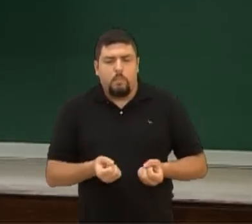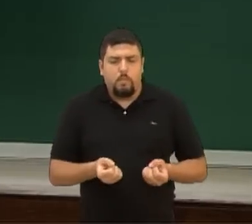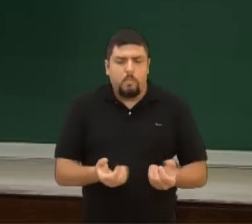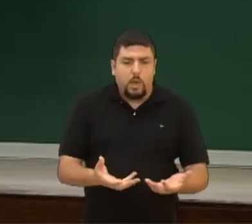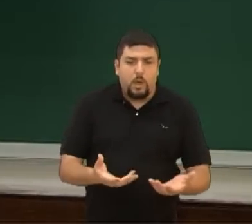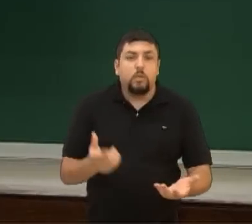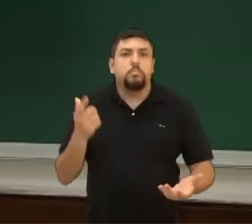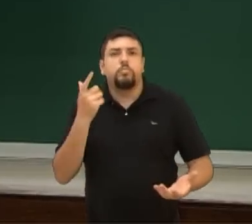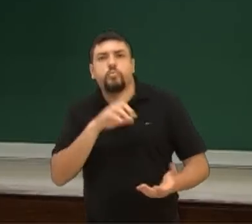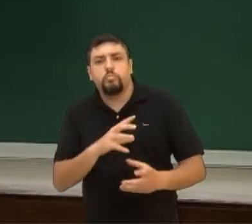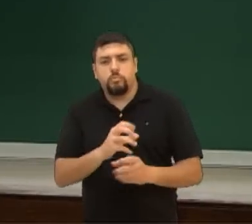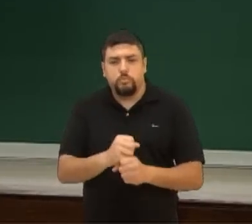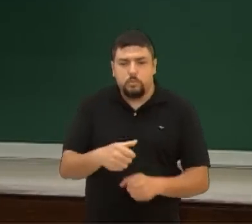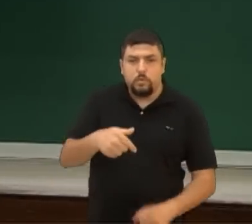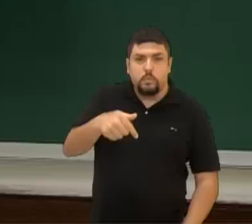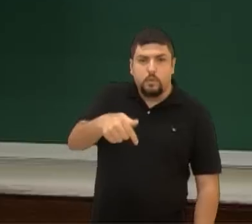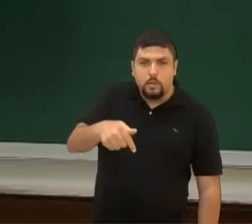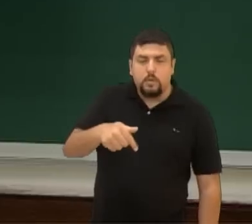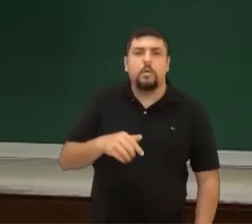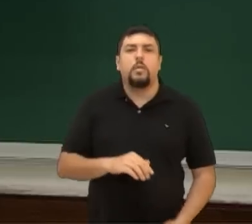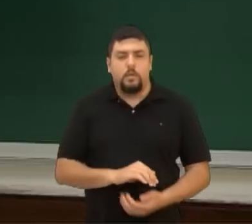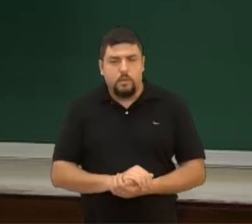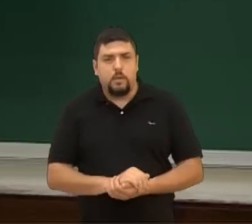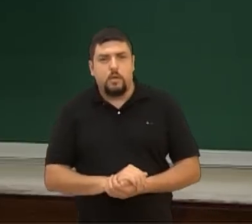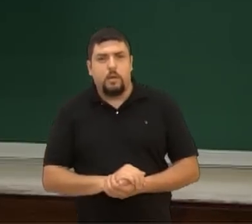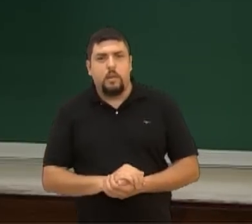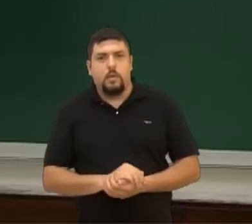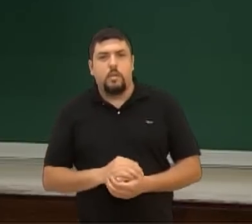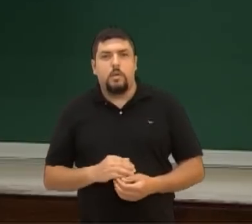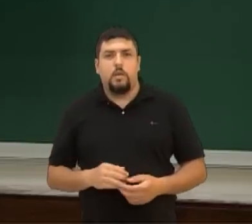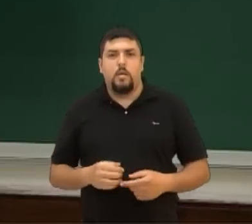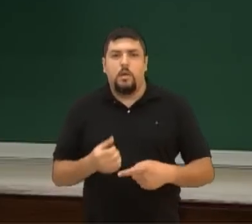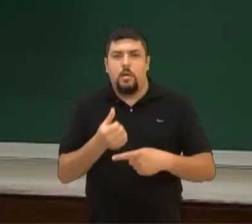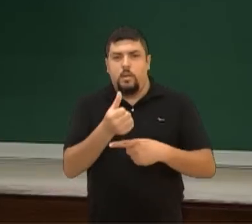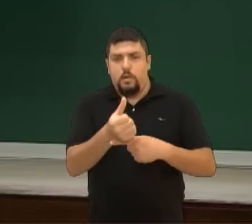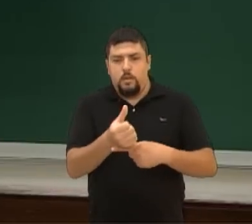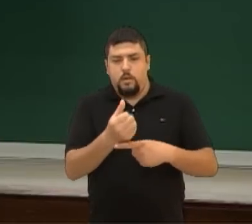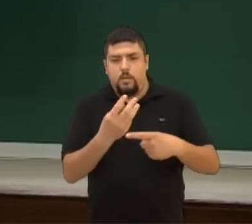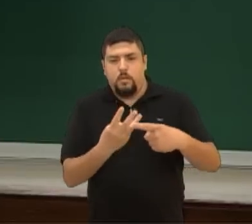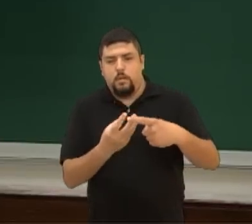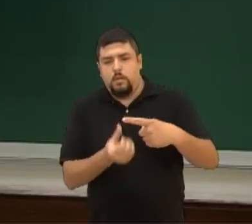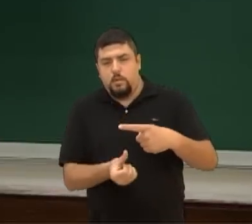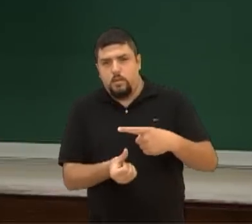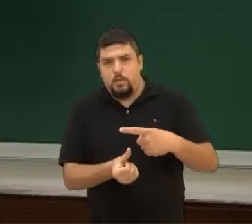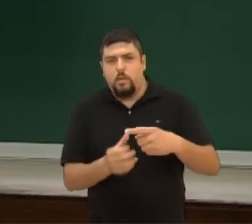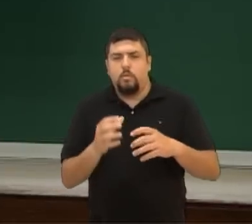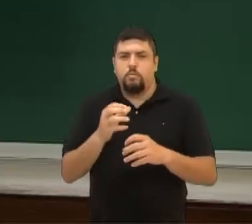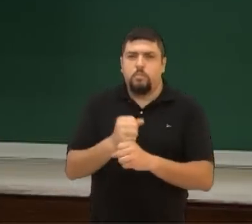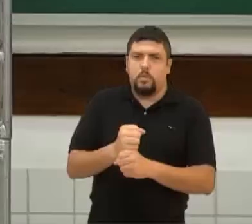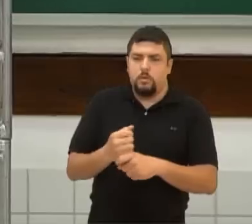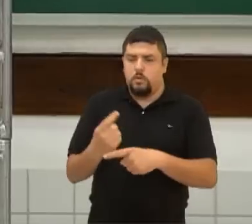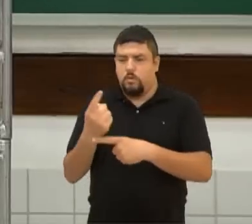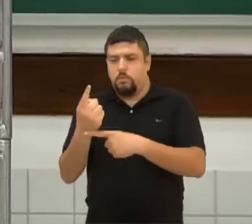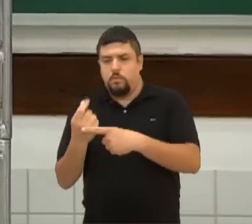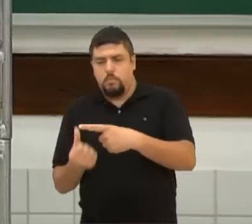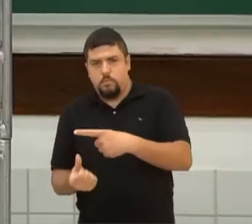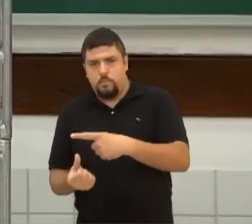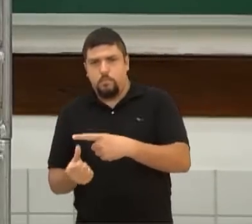no lançamento de 2 dados, 6 sobre 36, que simplificando ficou 1/6.